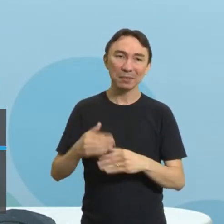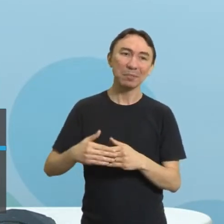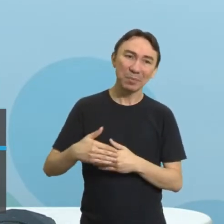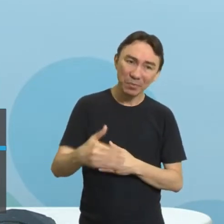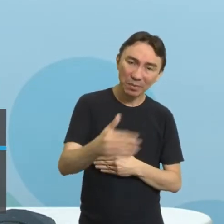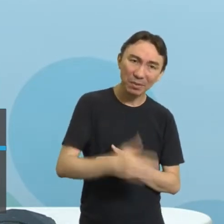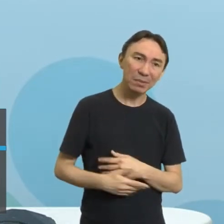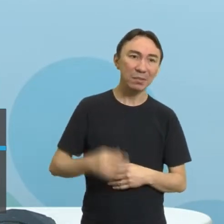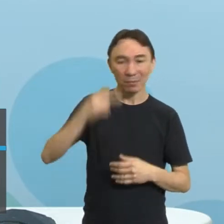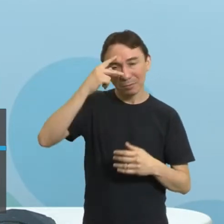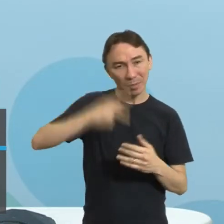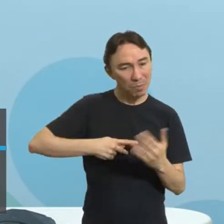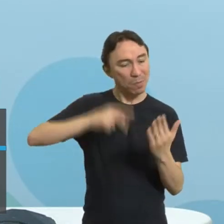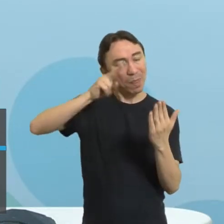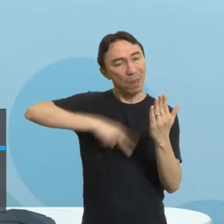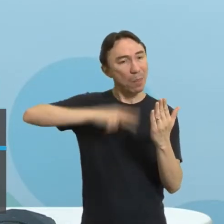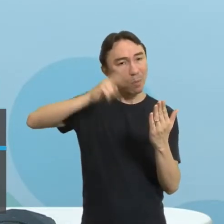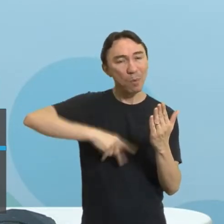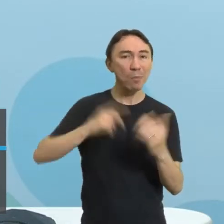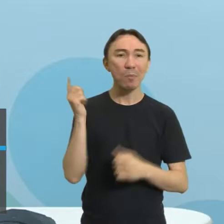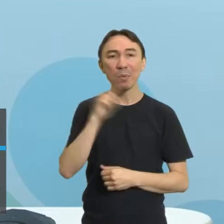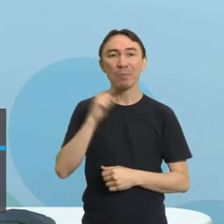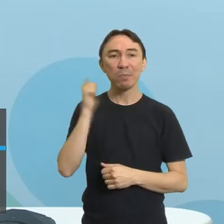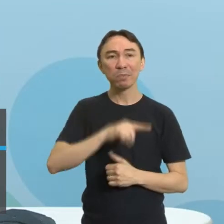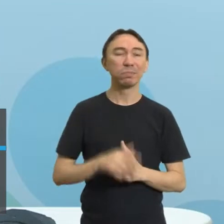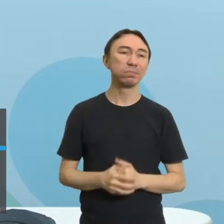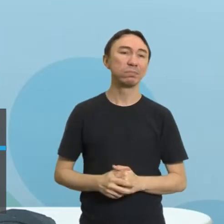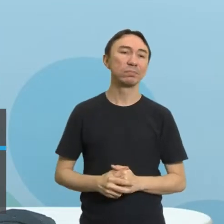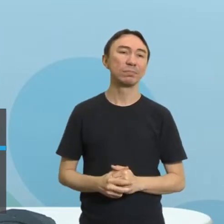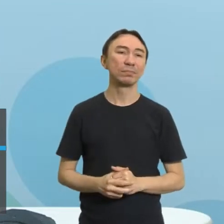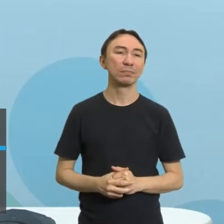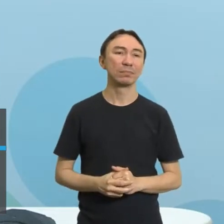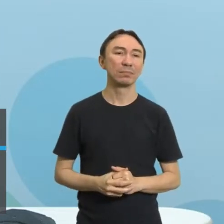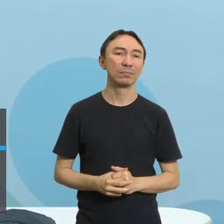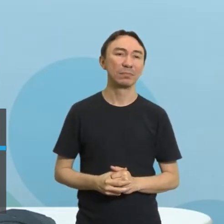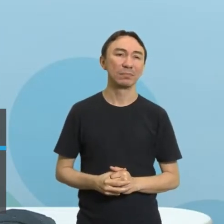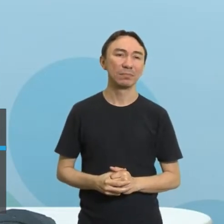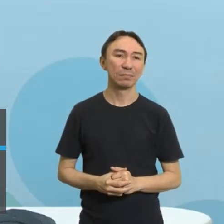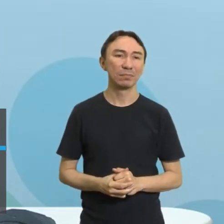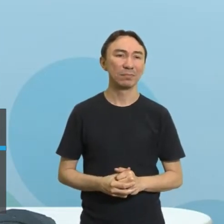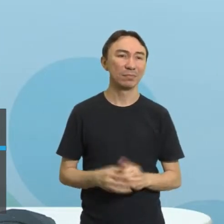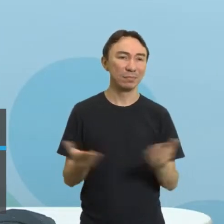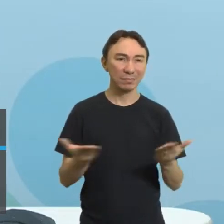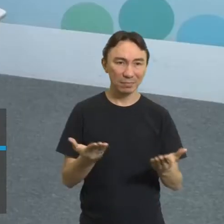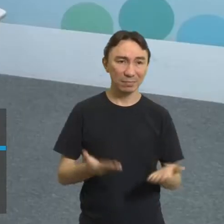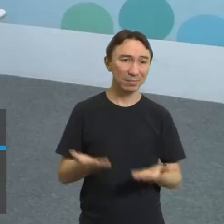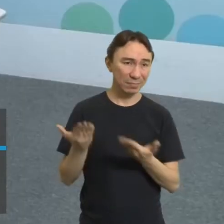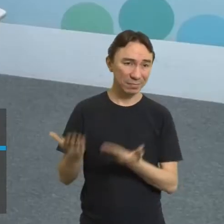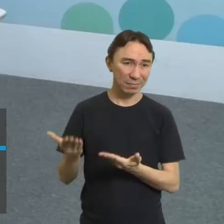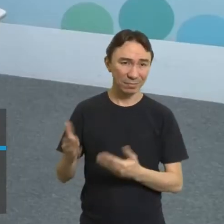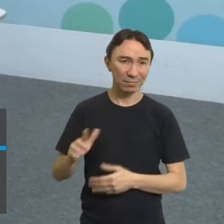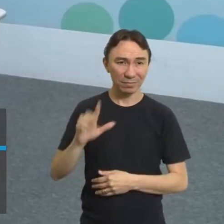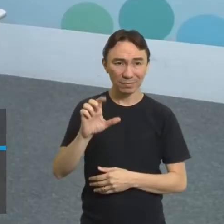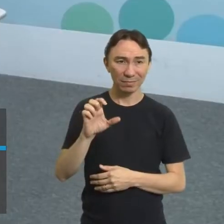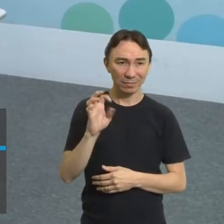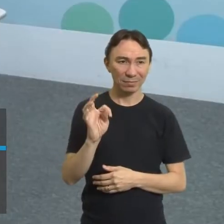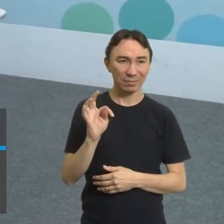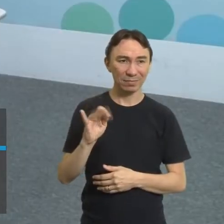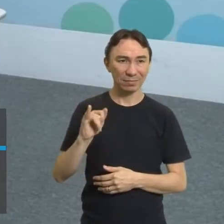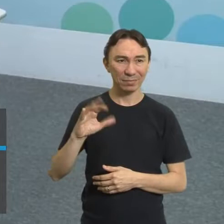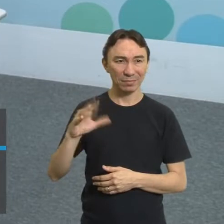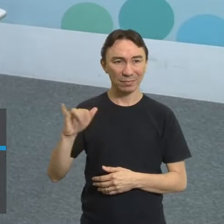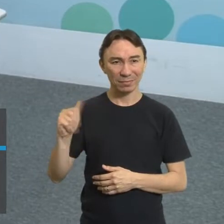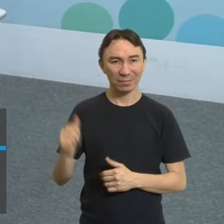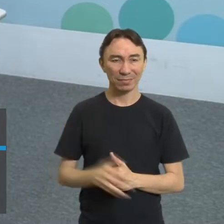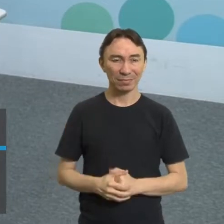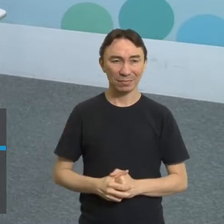crítico, certo? Bom, agora eu retorno a palavra para a Letícia, que ela vai falar para a gente um pouquinho sobre processos de